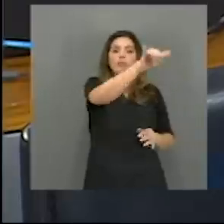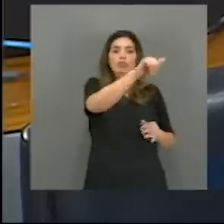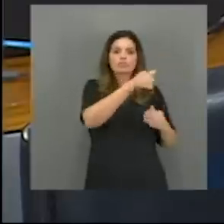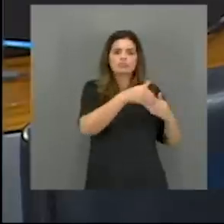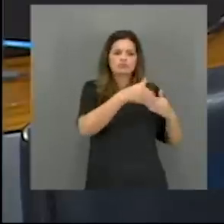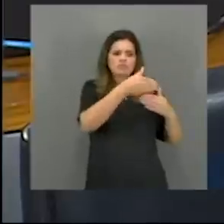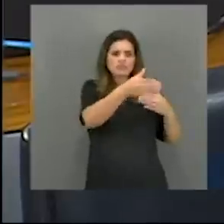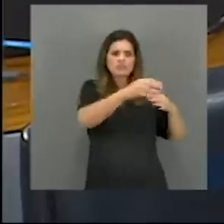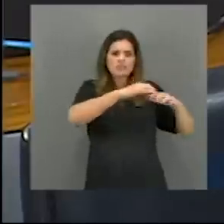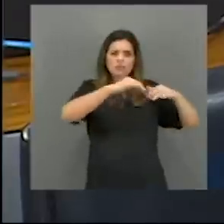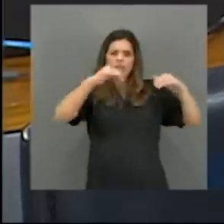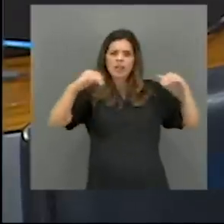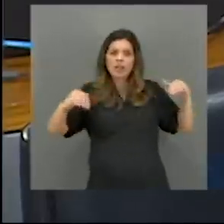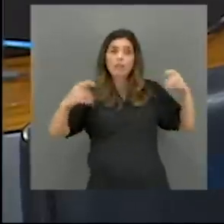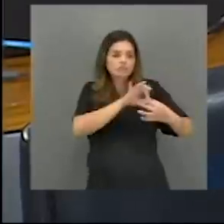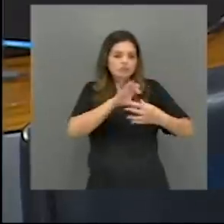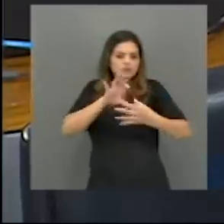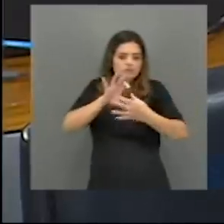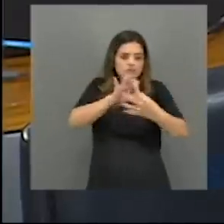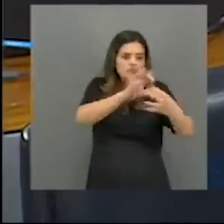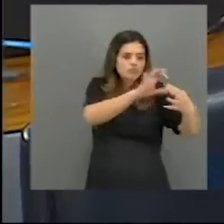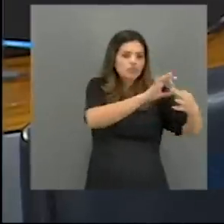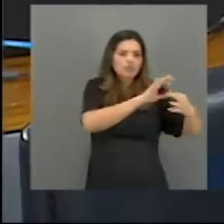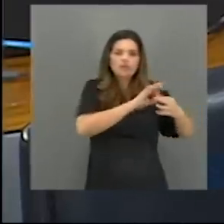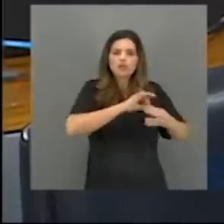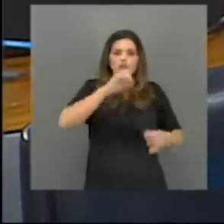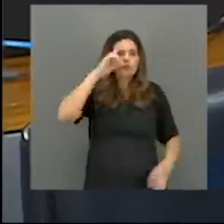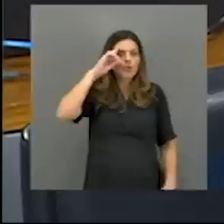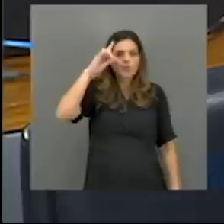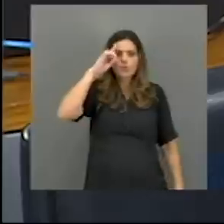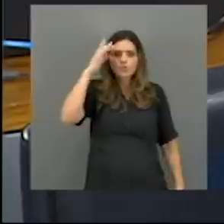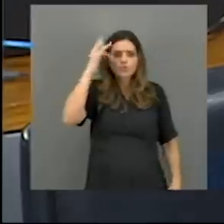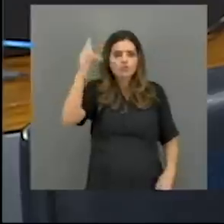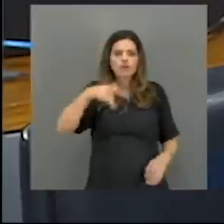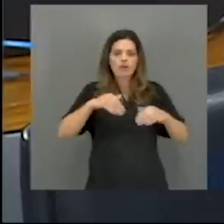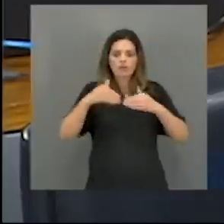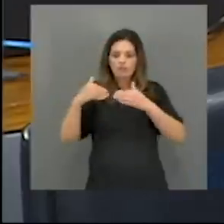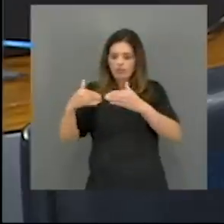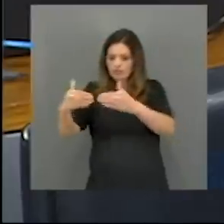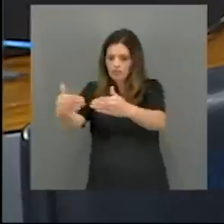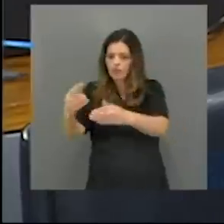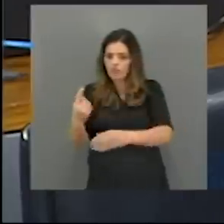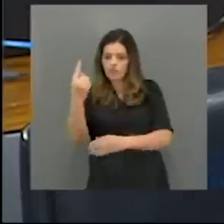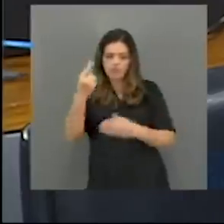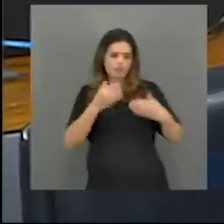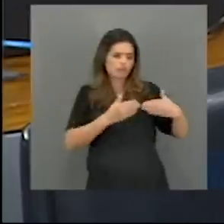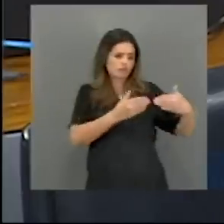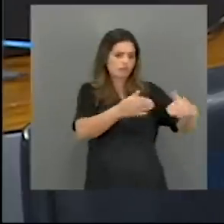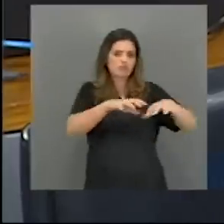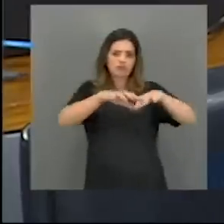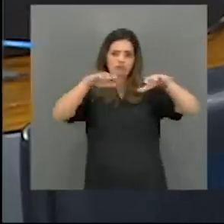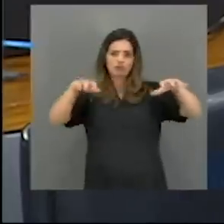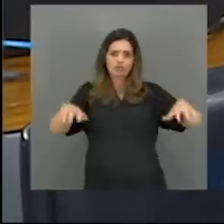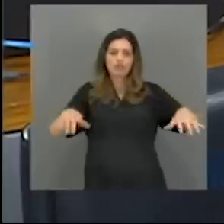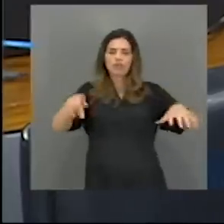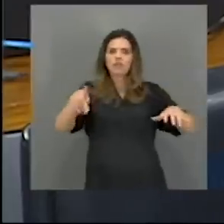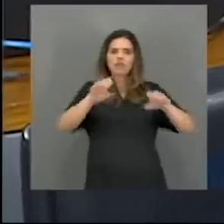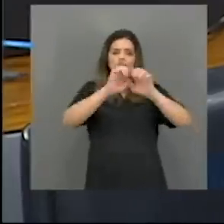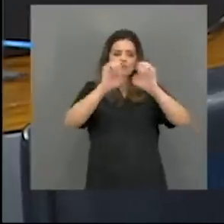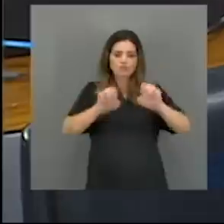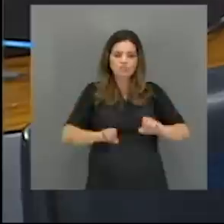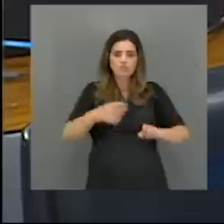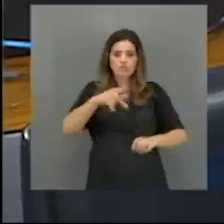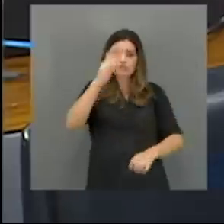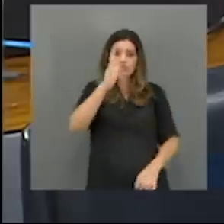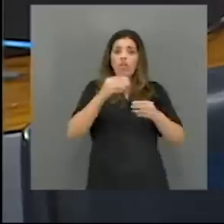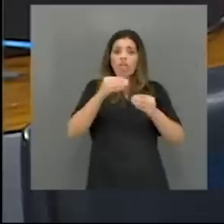aeroportos devem ter uma interlocução direta e diária. Quando a gente separa em dois ministérios diferentes, a gente está diminuindo a interlocução e prejudicando a infraestrutura do país que já não